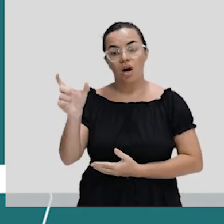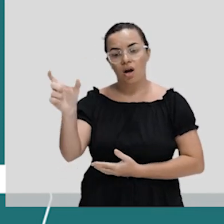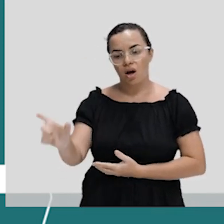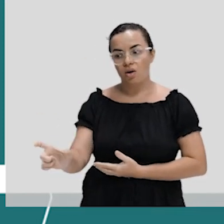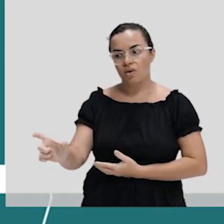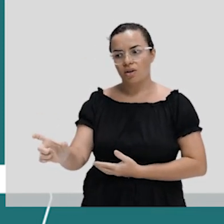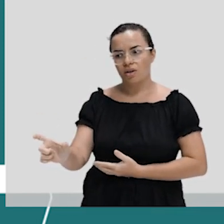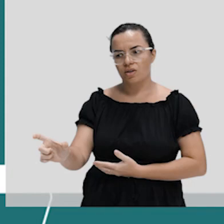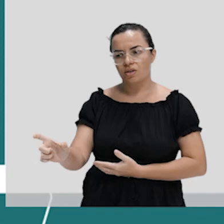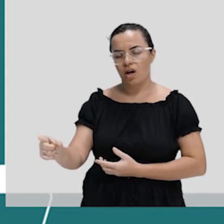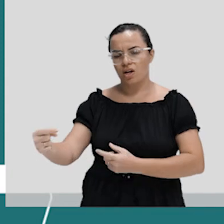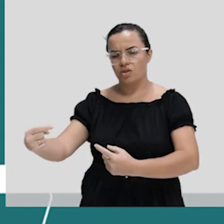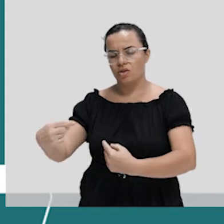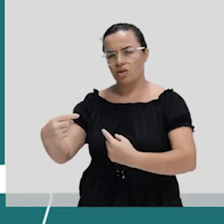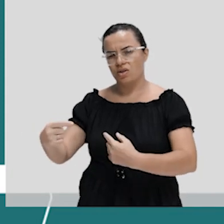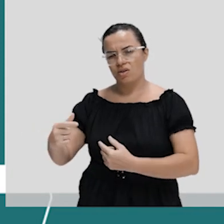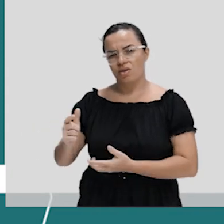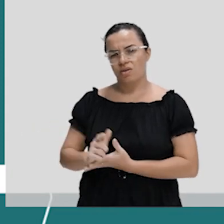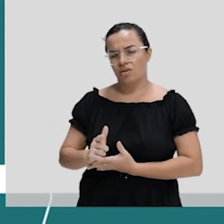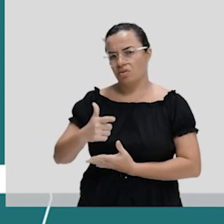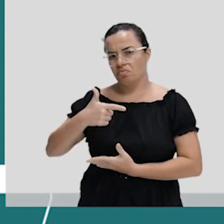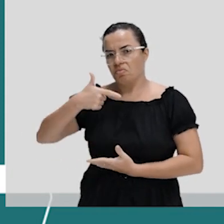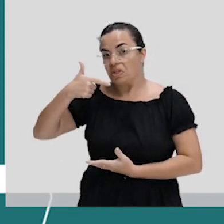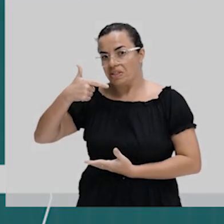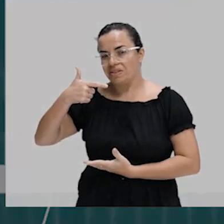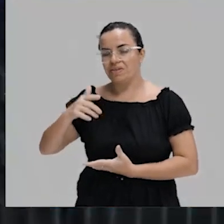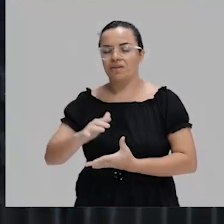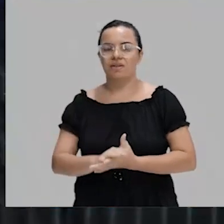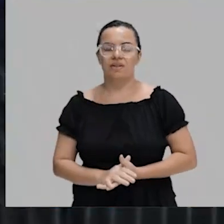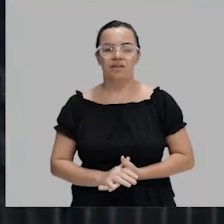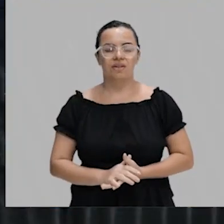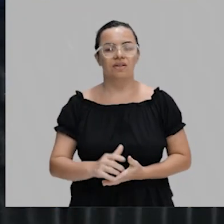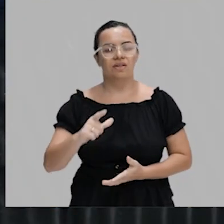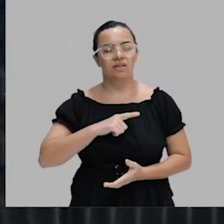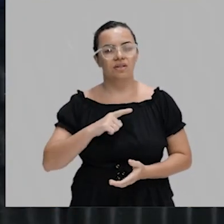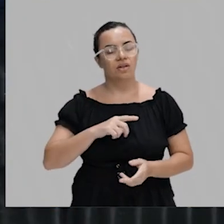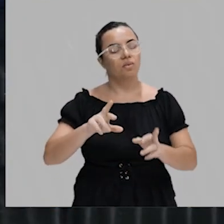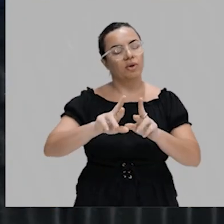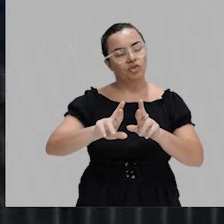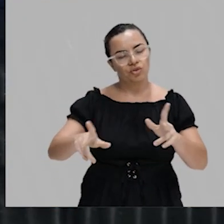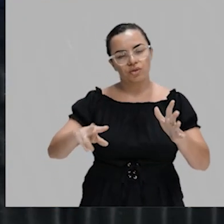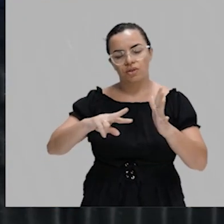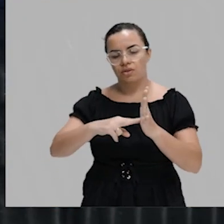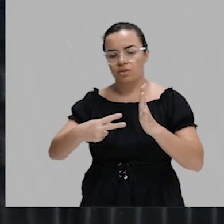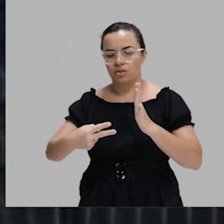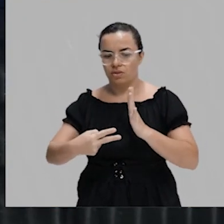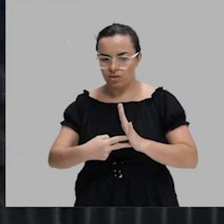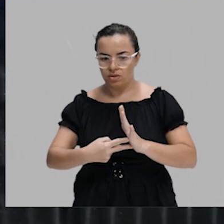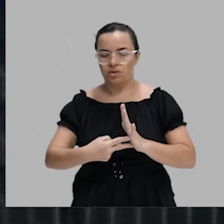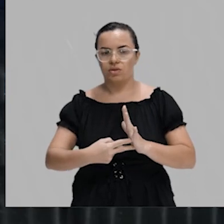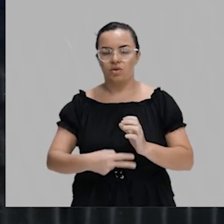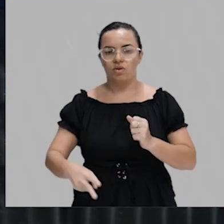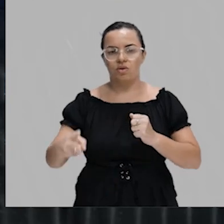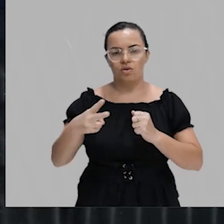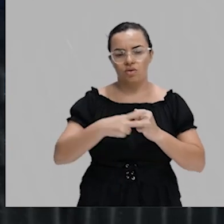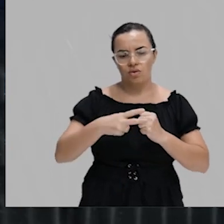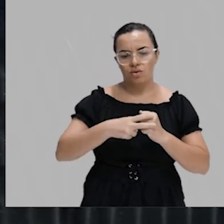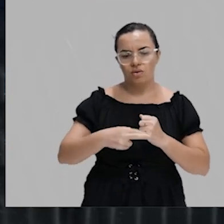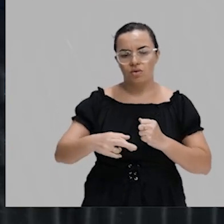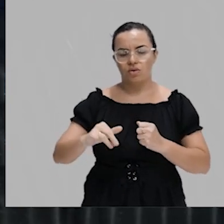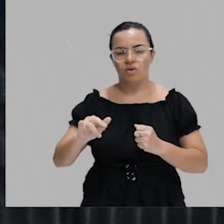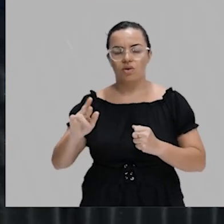está rindo de alguém, de outra pessoa. Então, existe uma diferença. Olha só. O verbo rir, nesse caso, ele vai ser